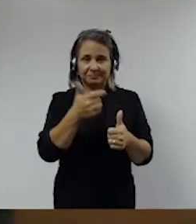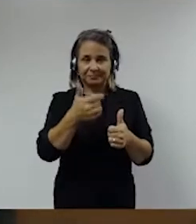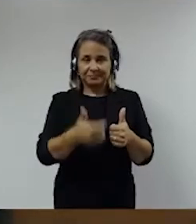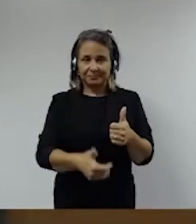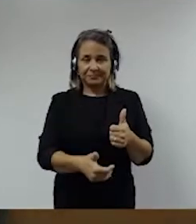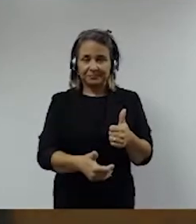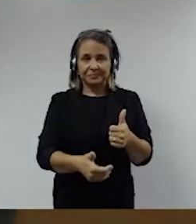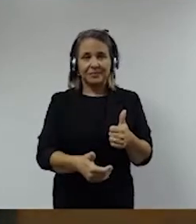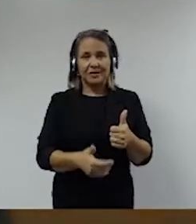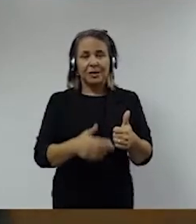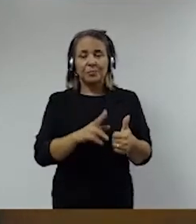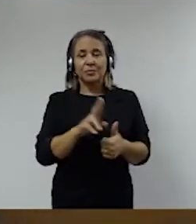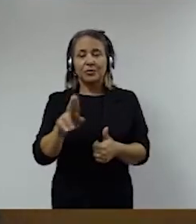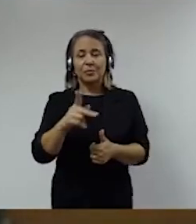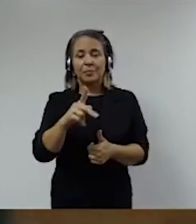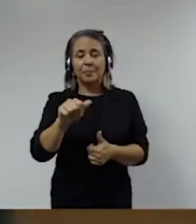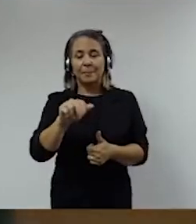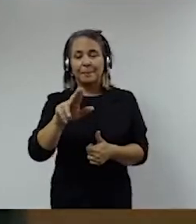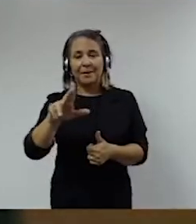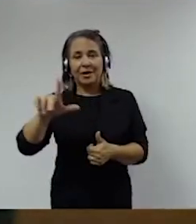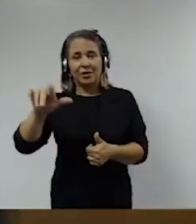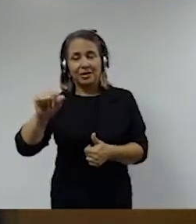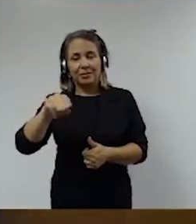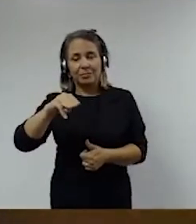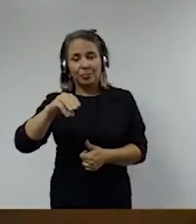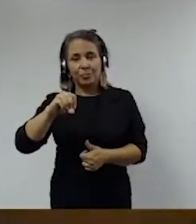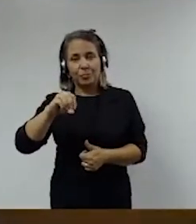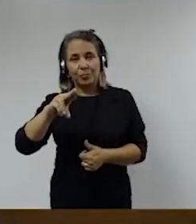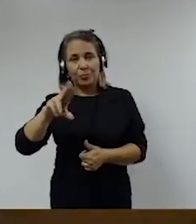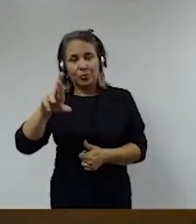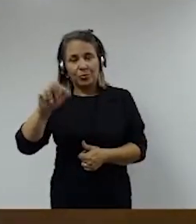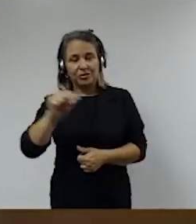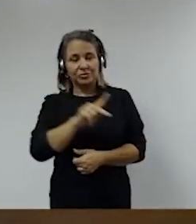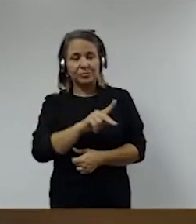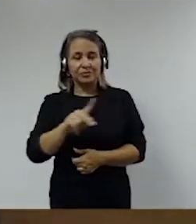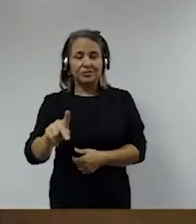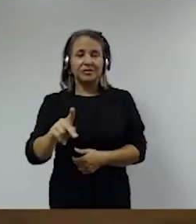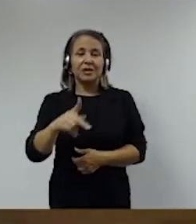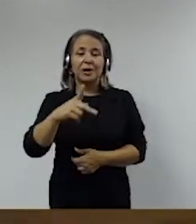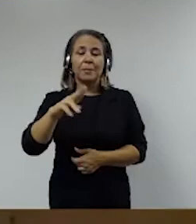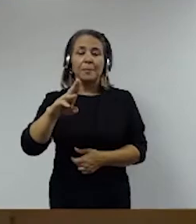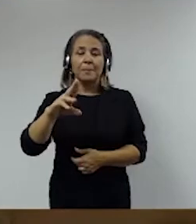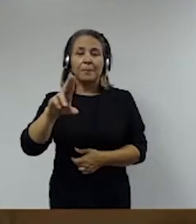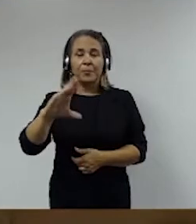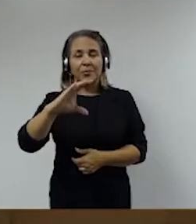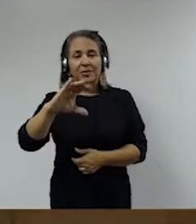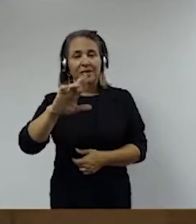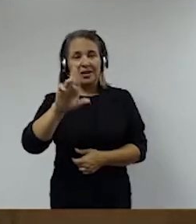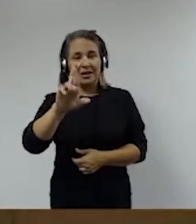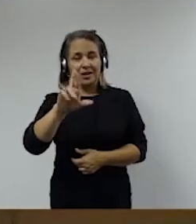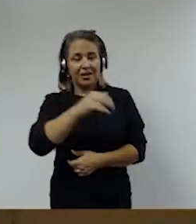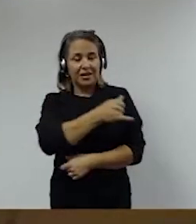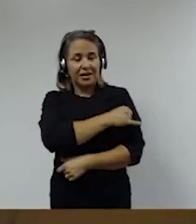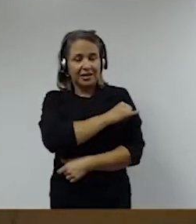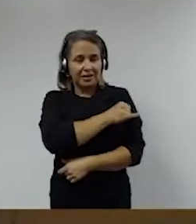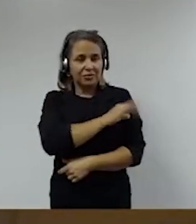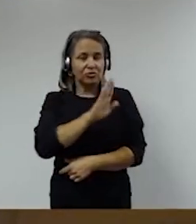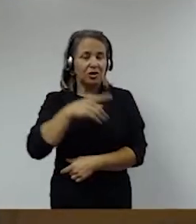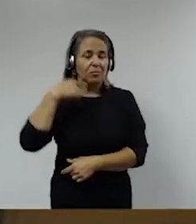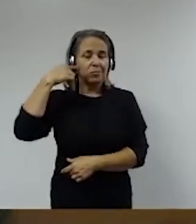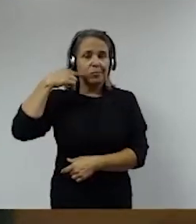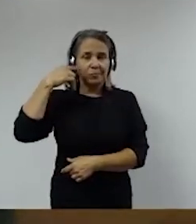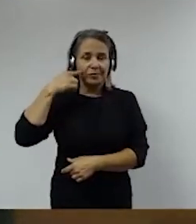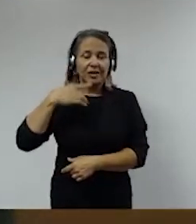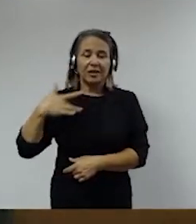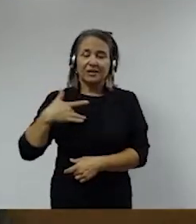Primeiramente, o meu nome é Paula Moura, eu sou professora da PUC-Rio, sou advogada na área da saúde já há muito